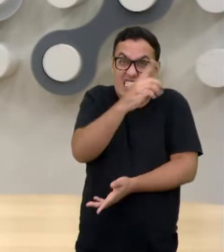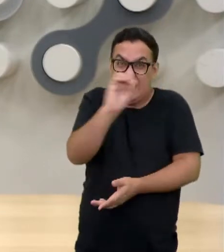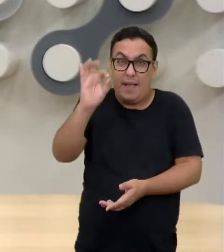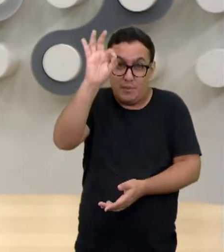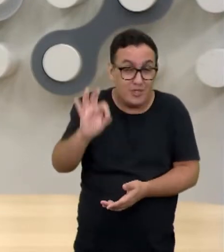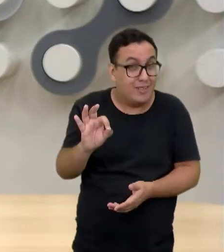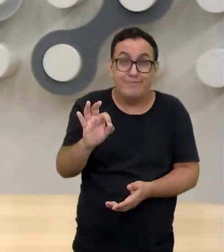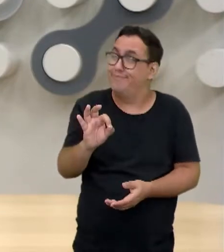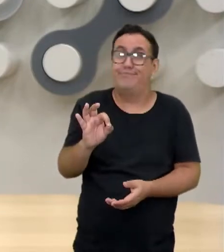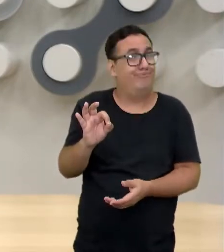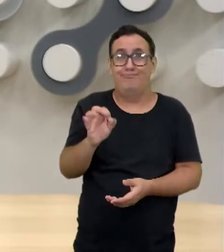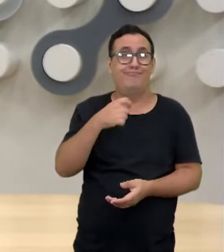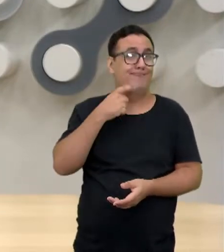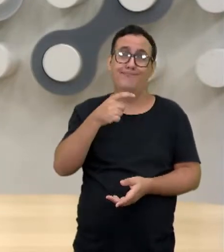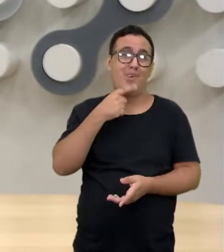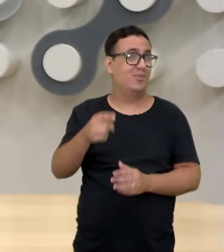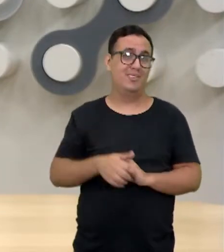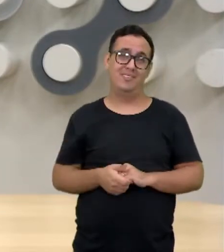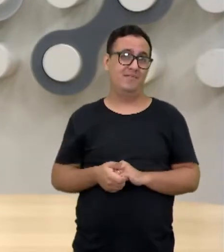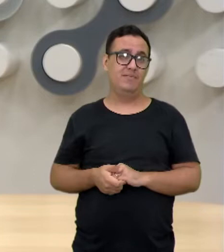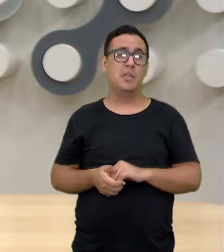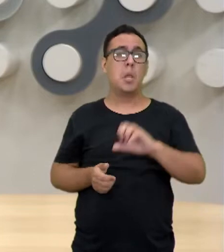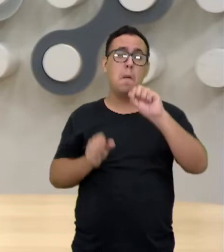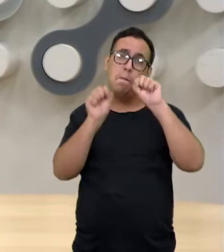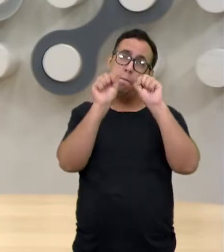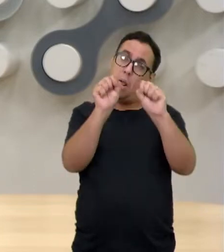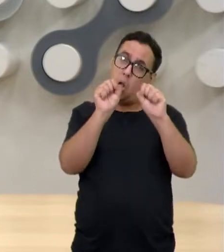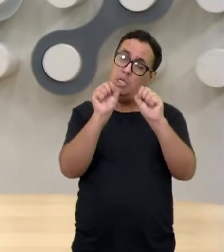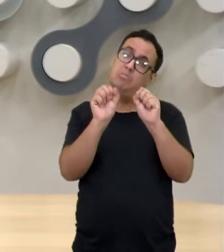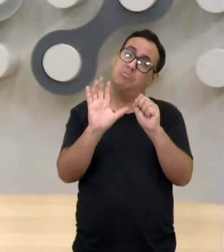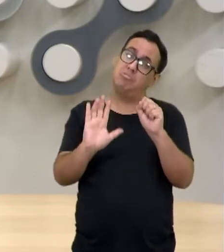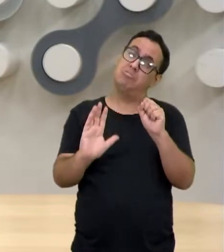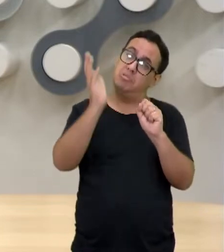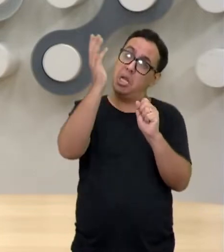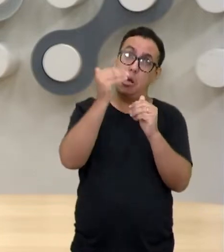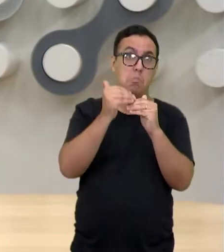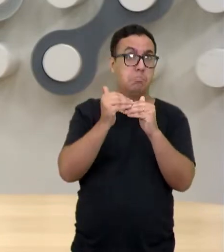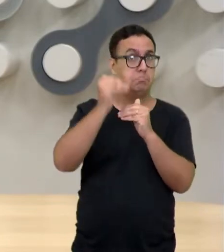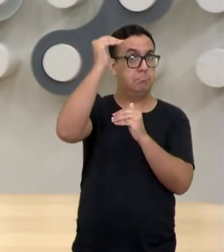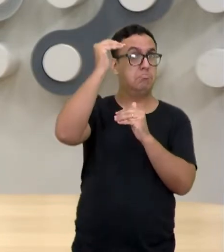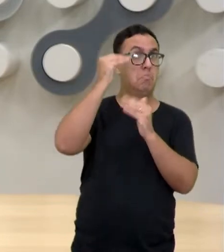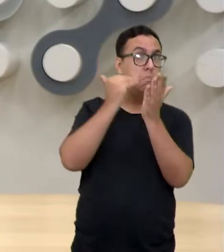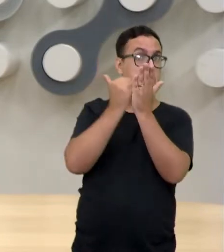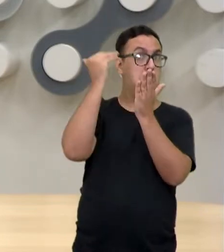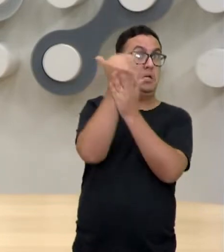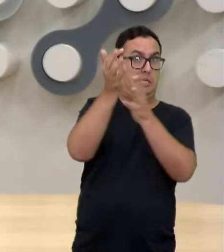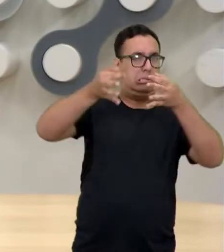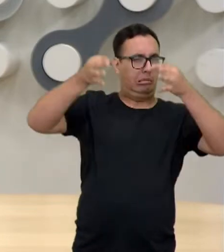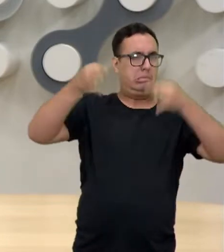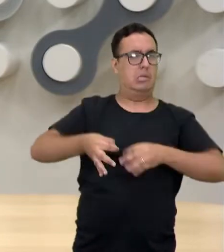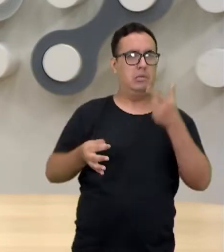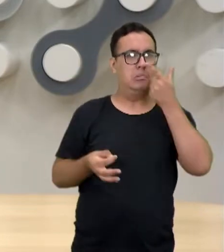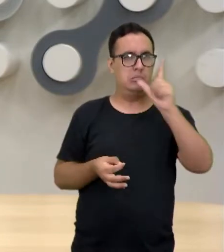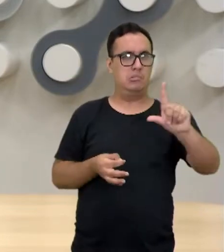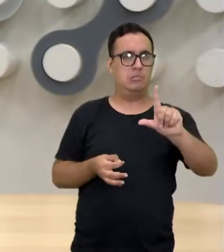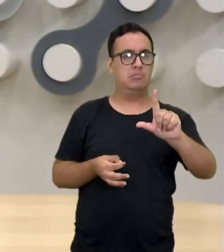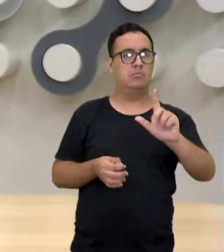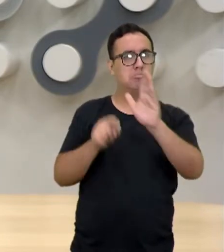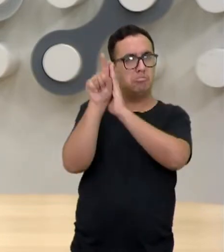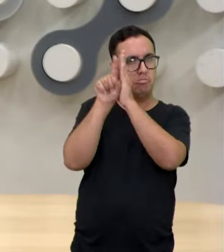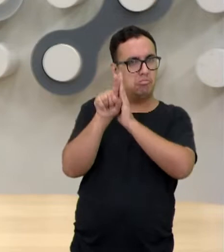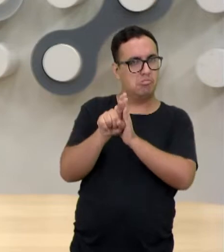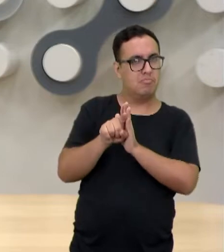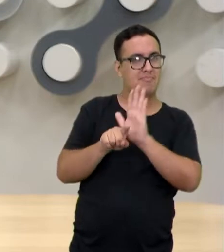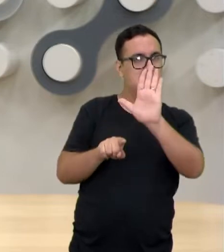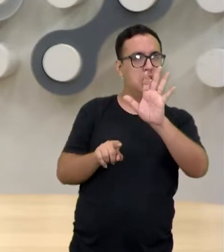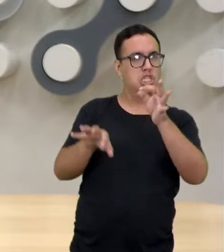de certeza. A gente pode ter uma probabilidade altíssima de certeza nas predições, mas elas